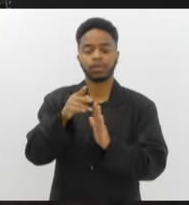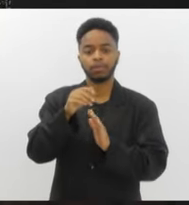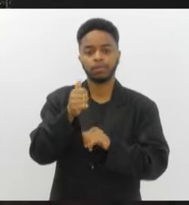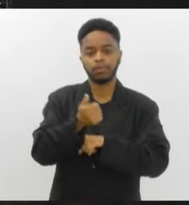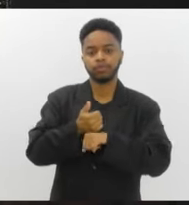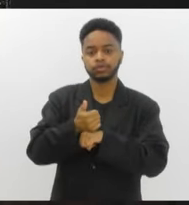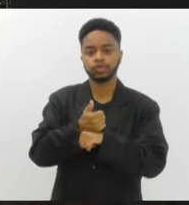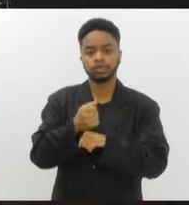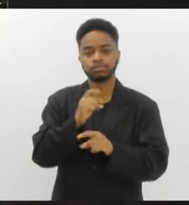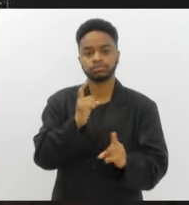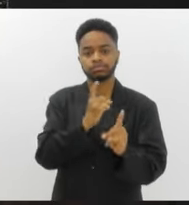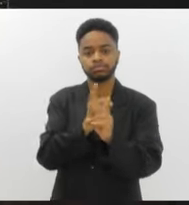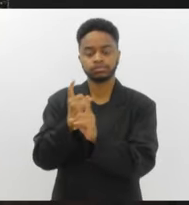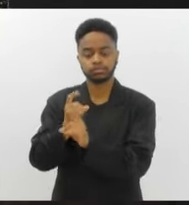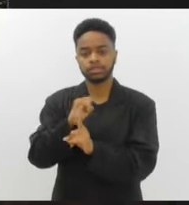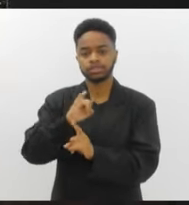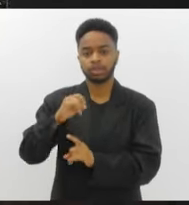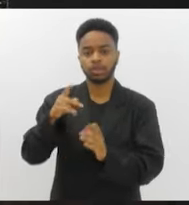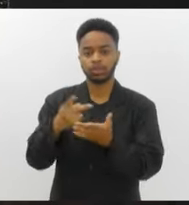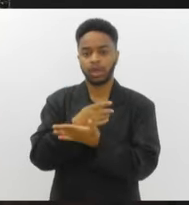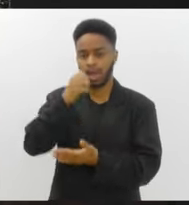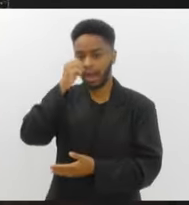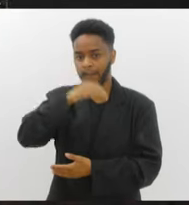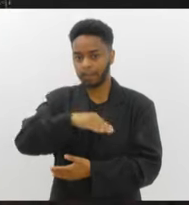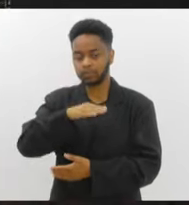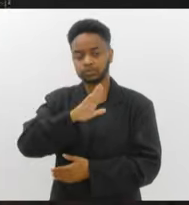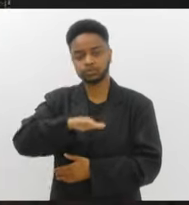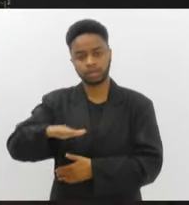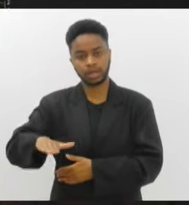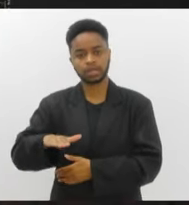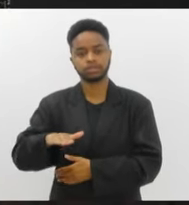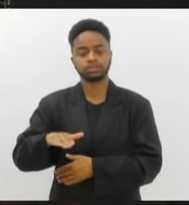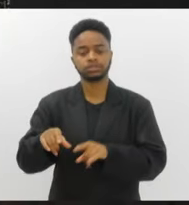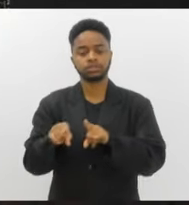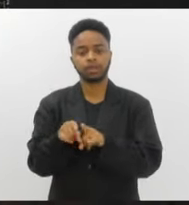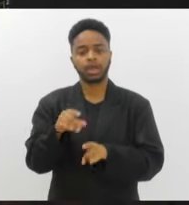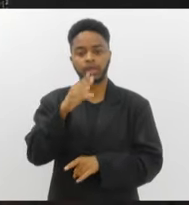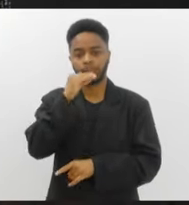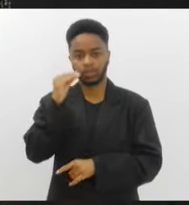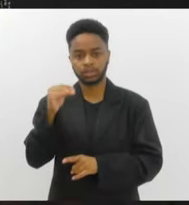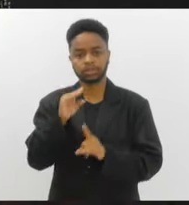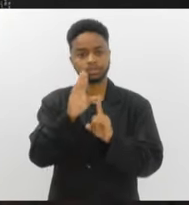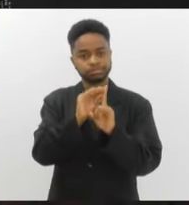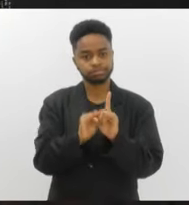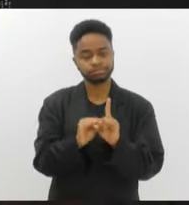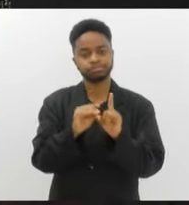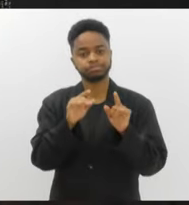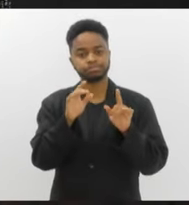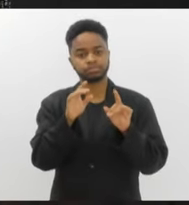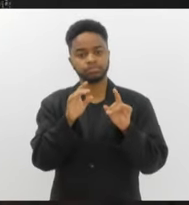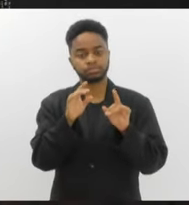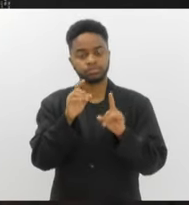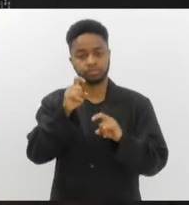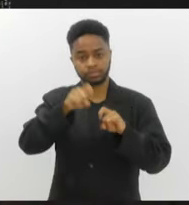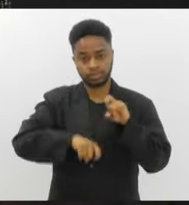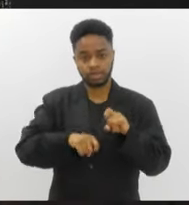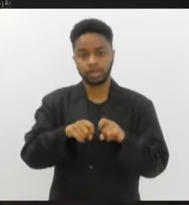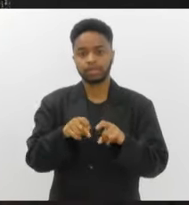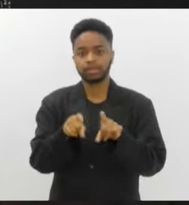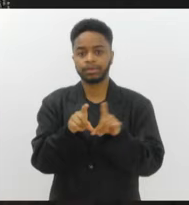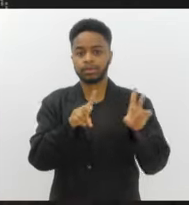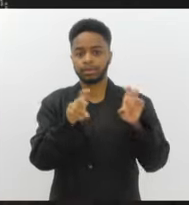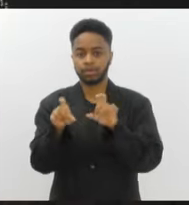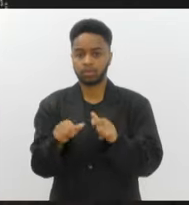abuso moral, físico e sexual em crianças e adolescentes e dar outras providências. Pareceres